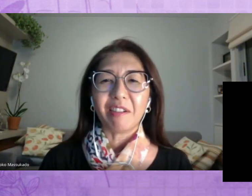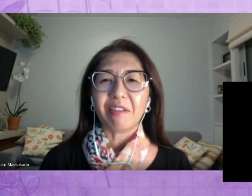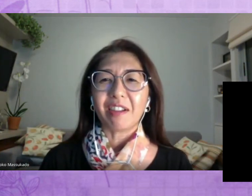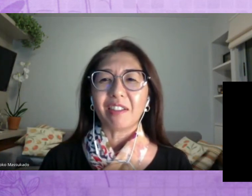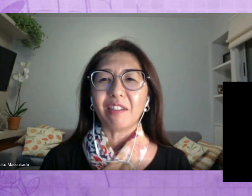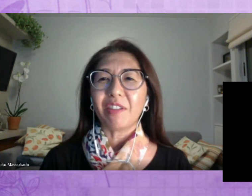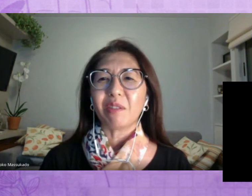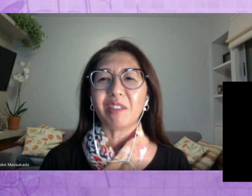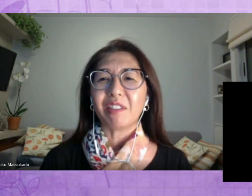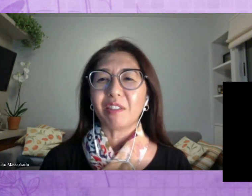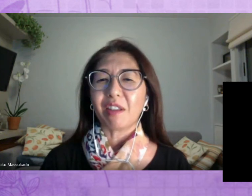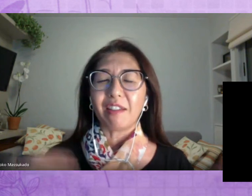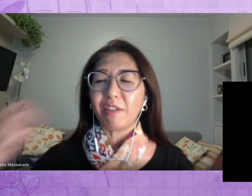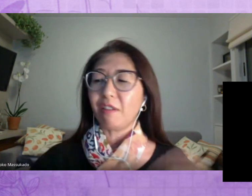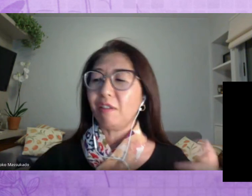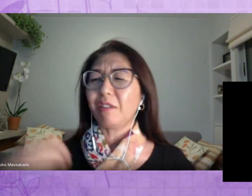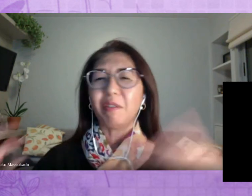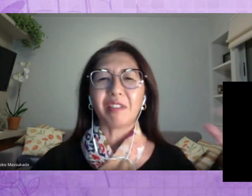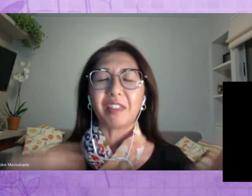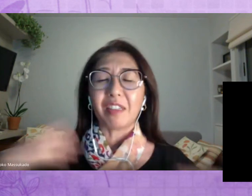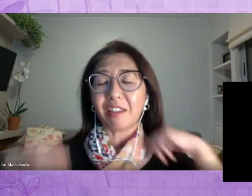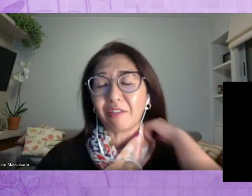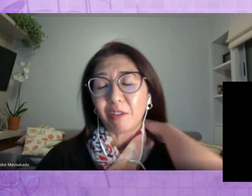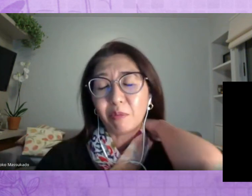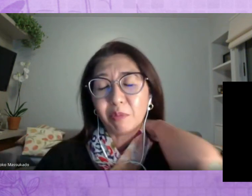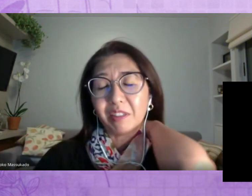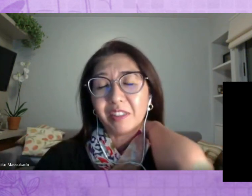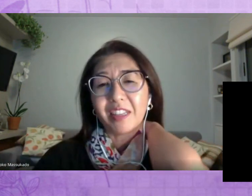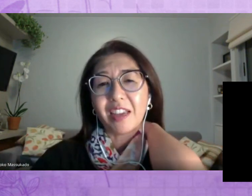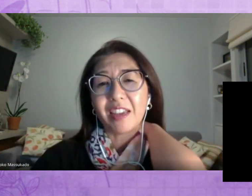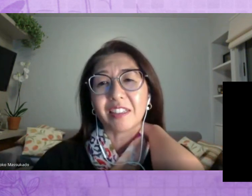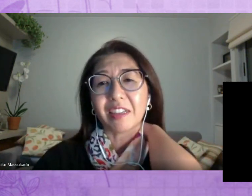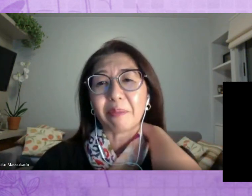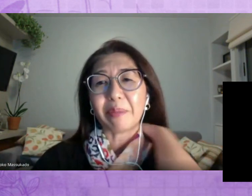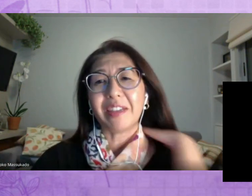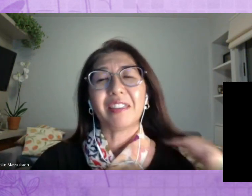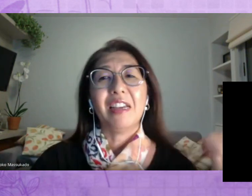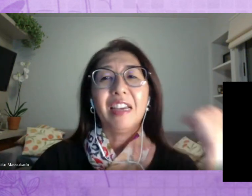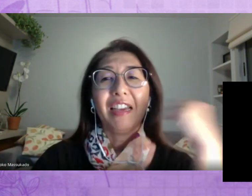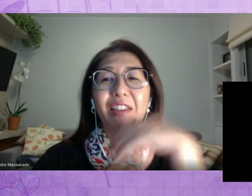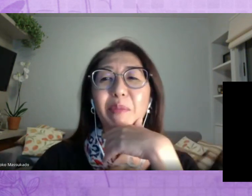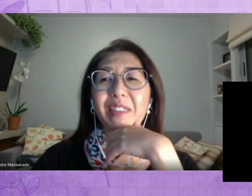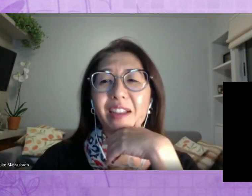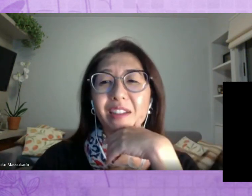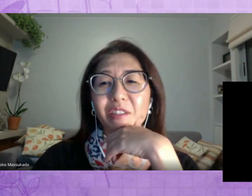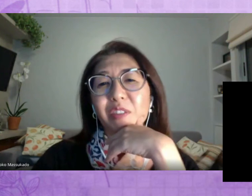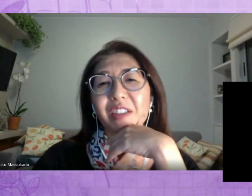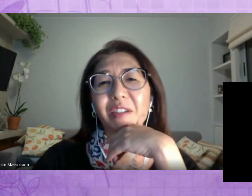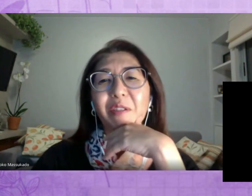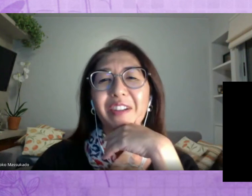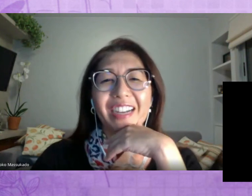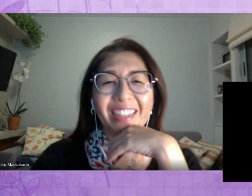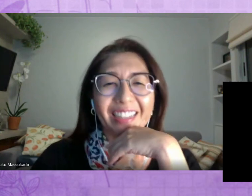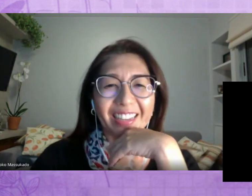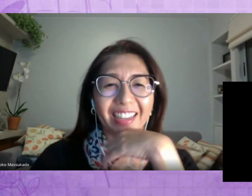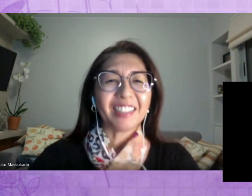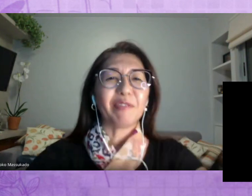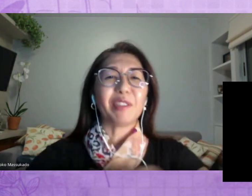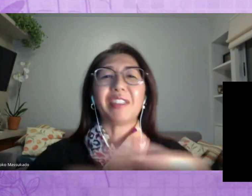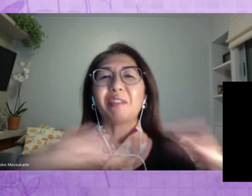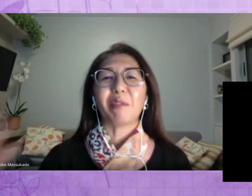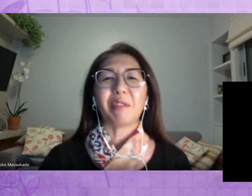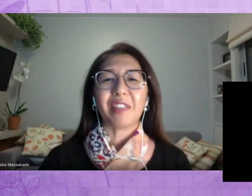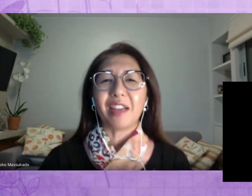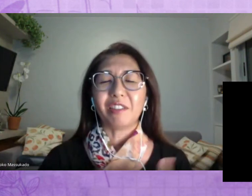então, cada vez que eu assisto a live, eu anoto e fico com muitas ideias na cabeça, E uma delas eu vou até colocar aqui, se